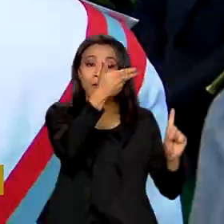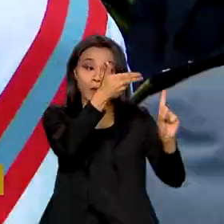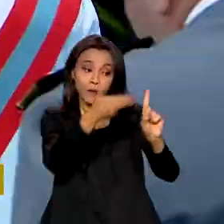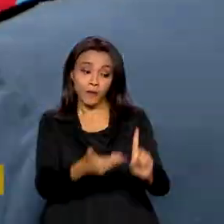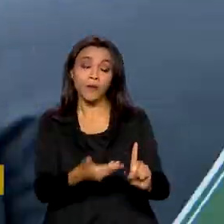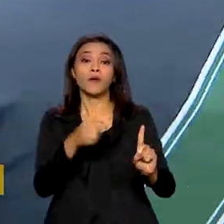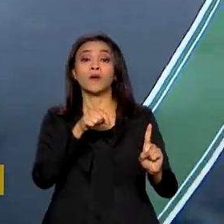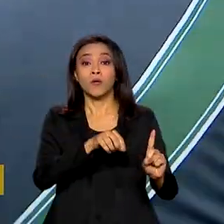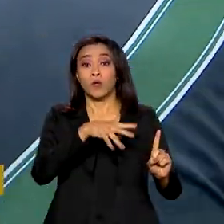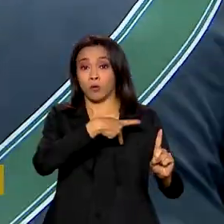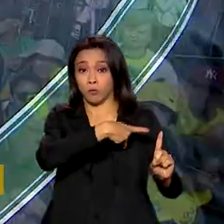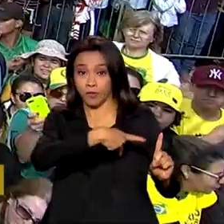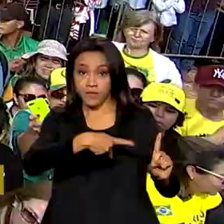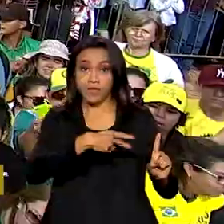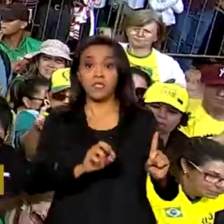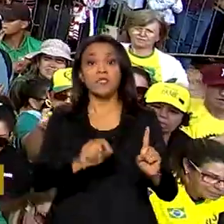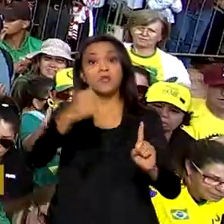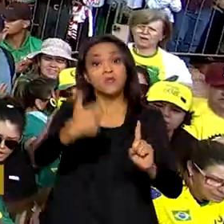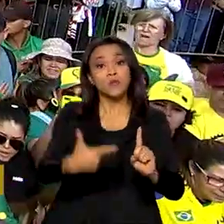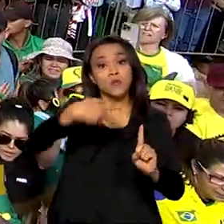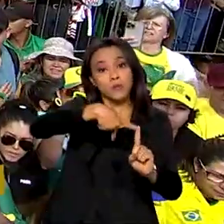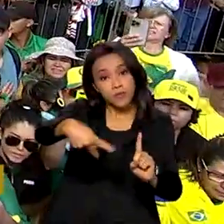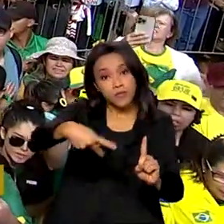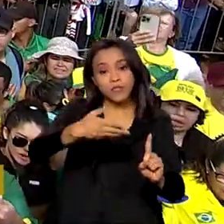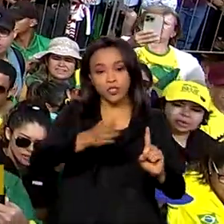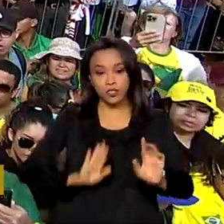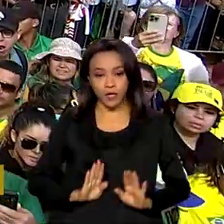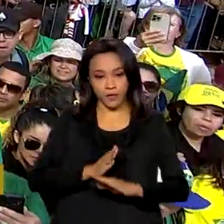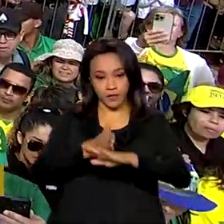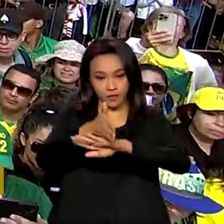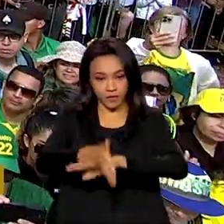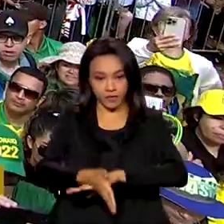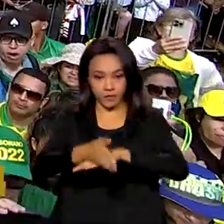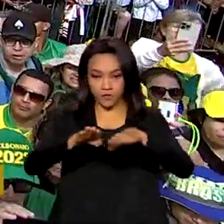presidente, ele acessando a tribuna de honra do presidente.